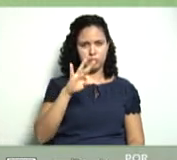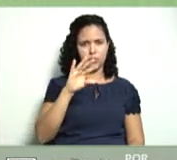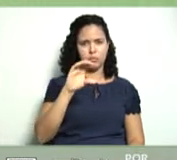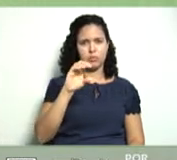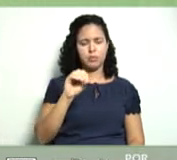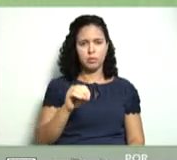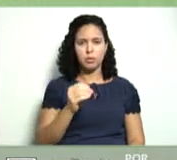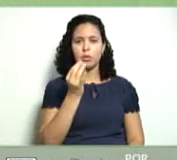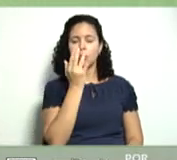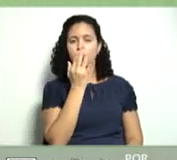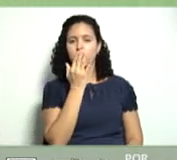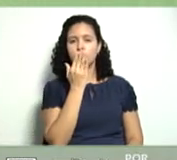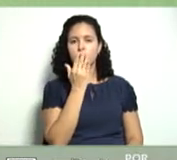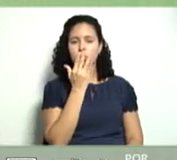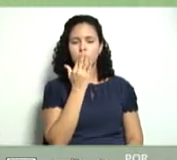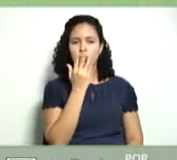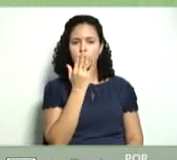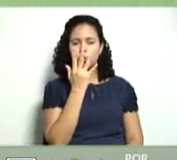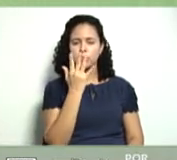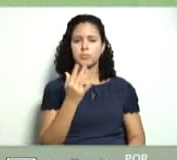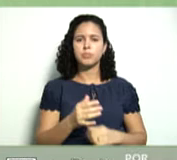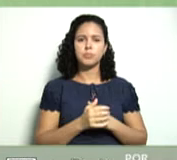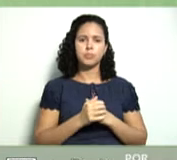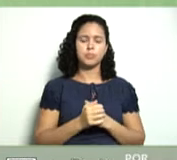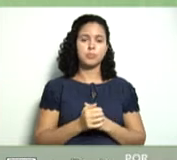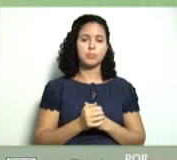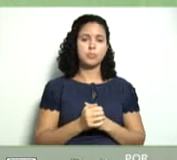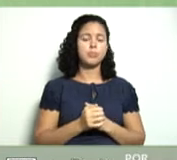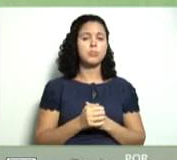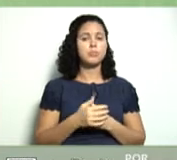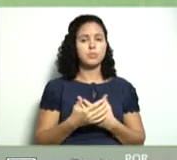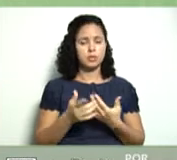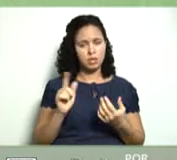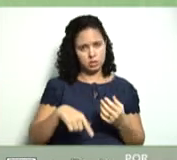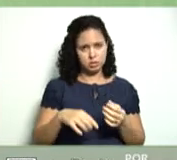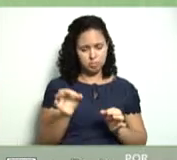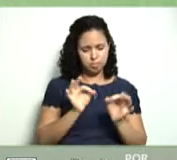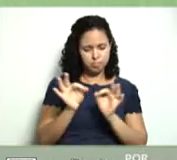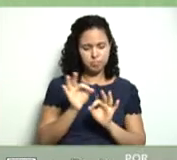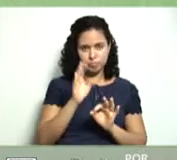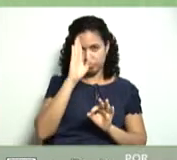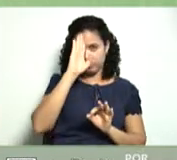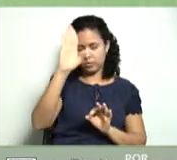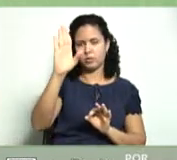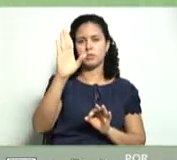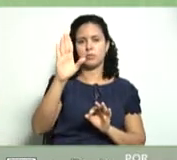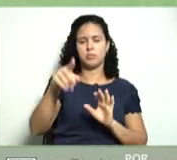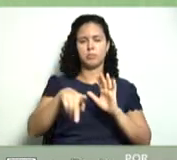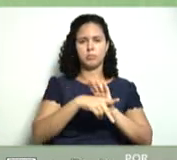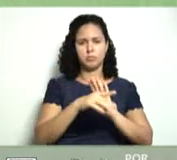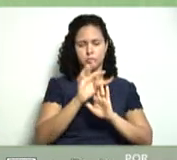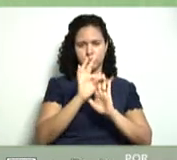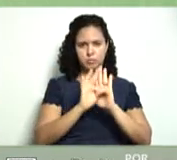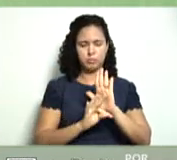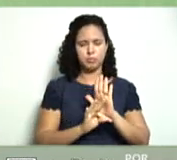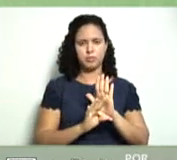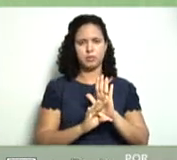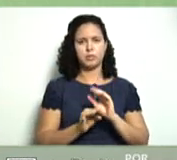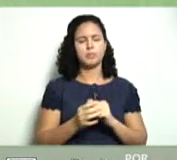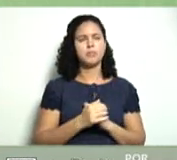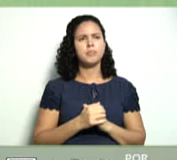assim esse daqui são ou as formatações principais a ser abordado como assim